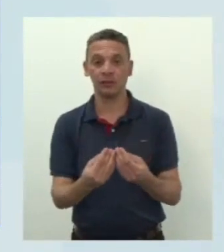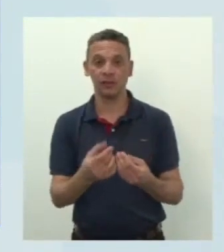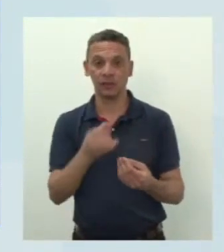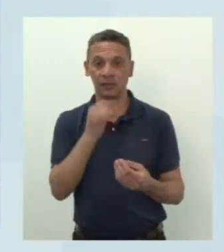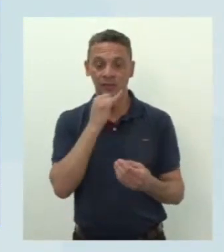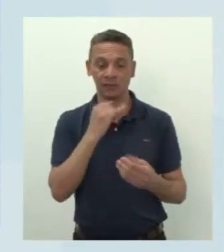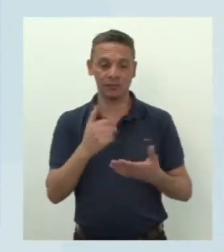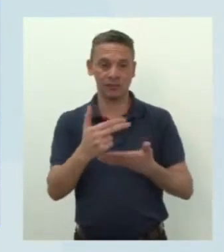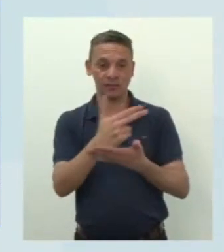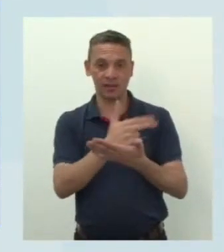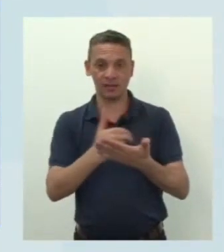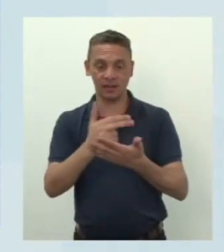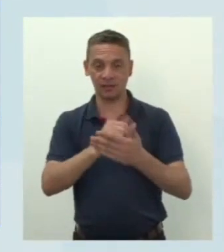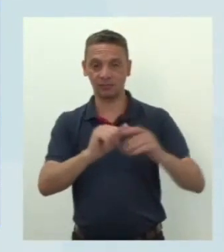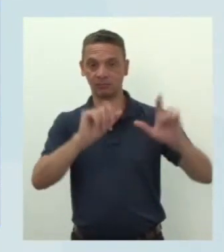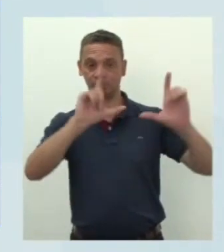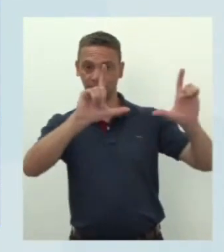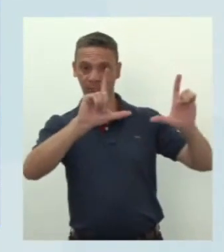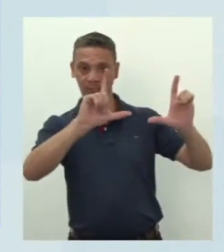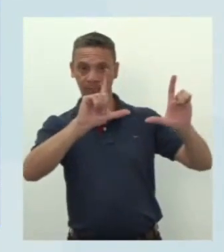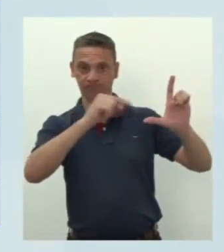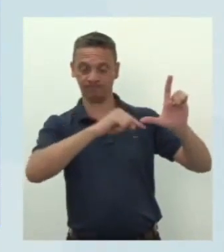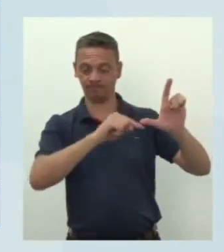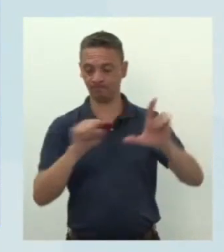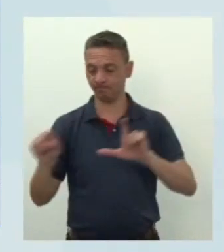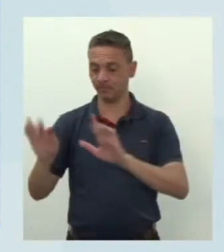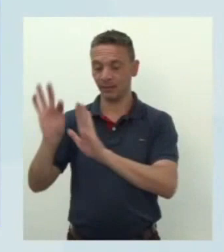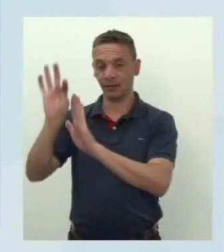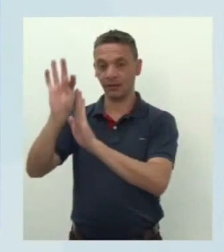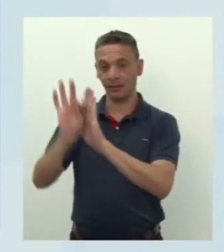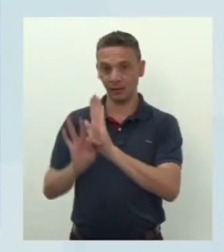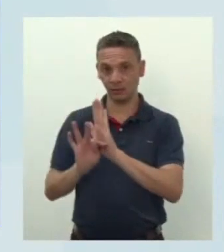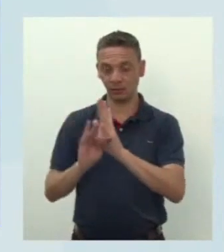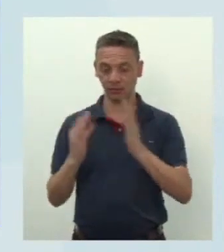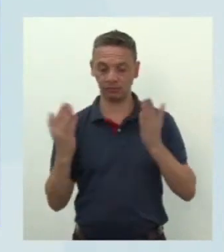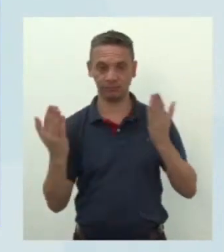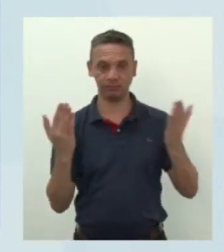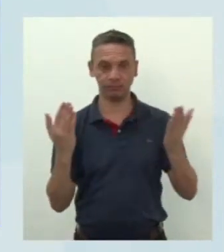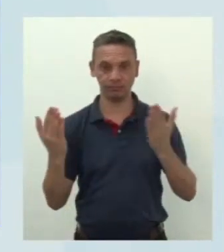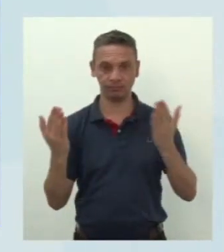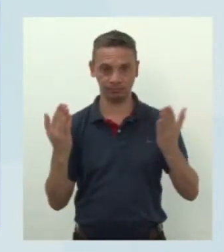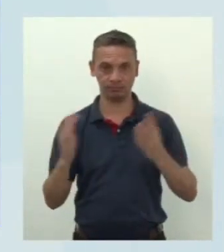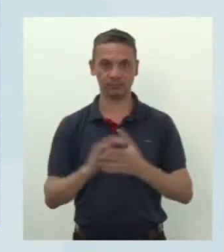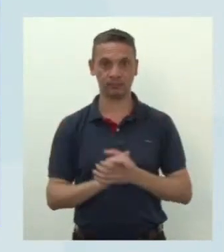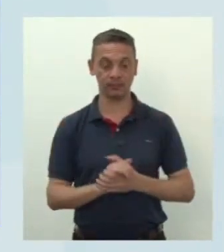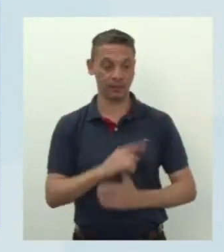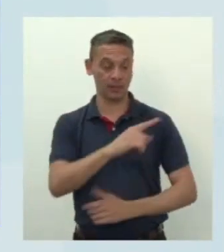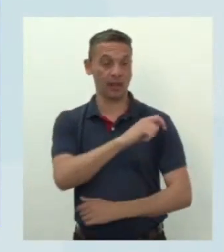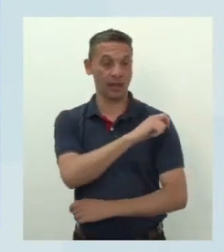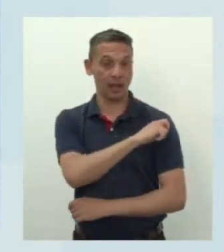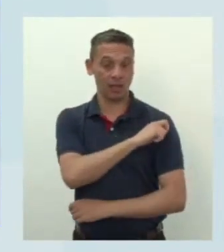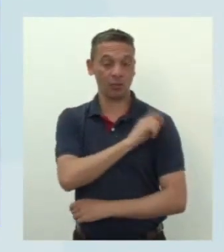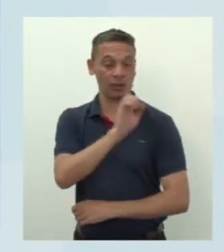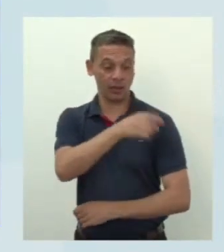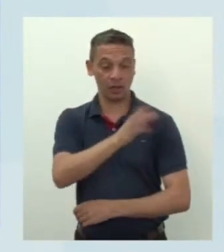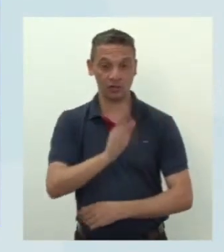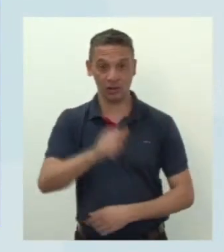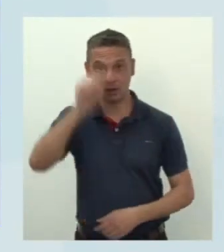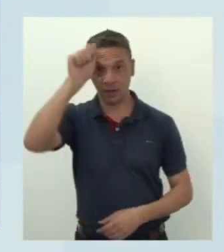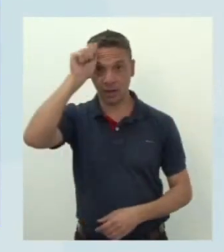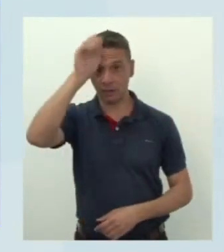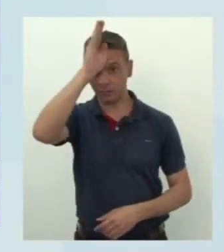as imagens e o texto. Se o nosso estudante é alfabetizado, ele